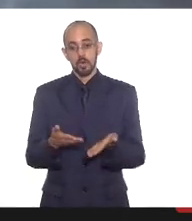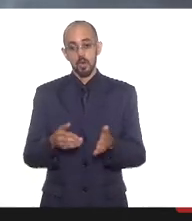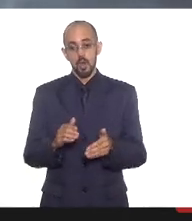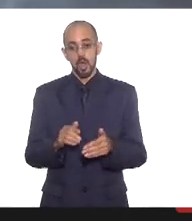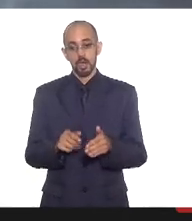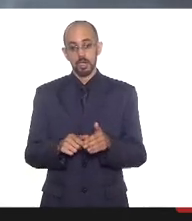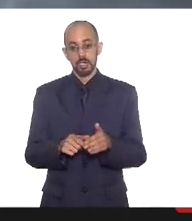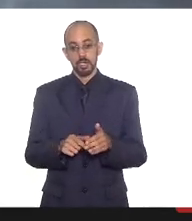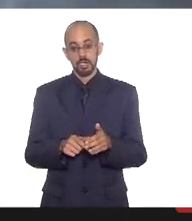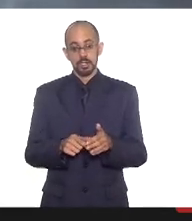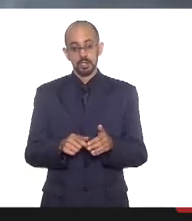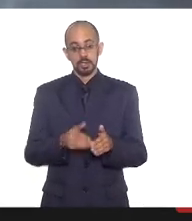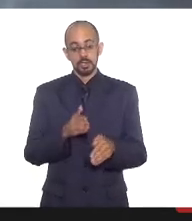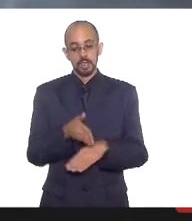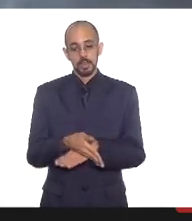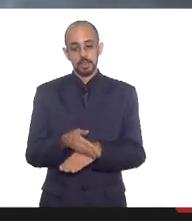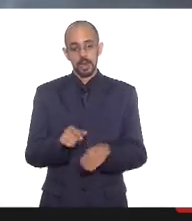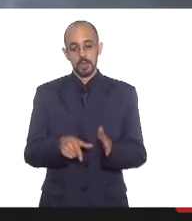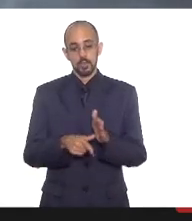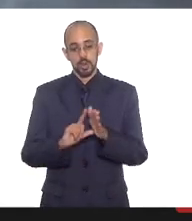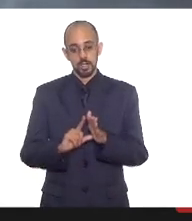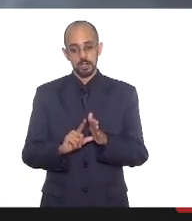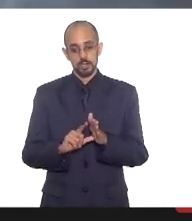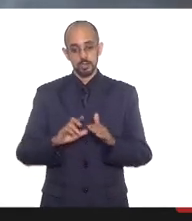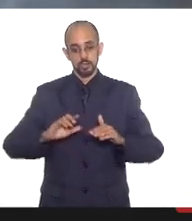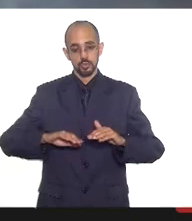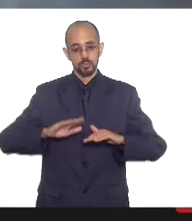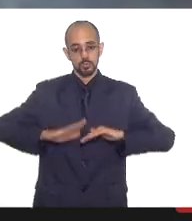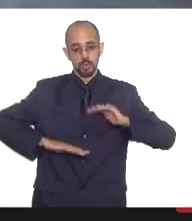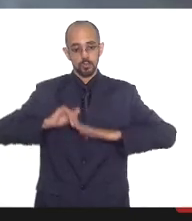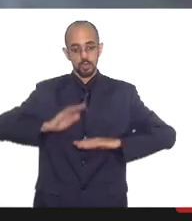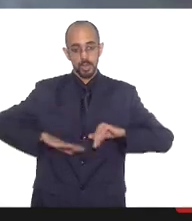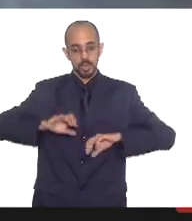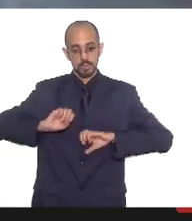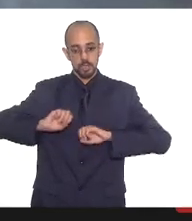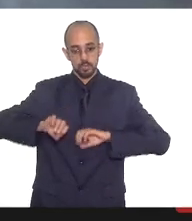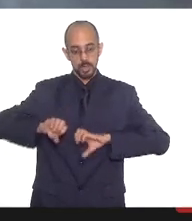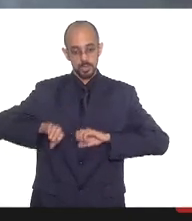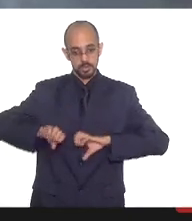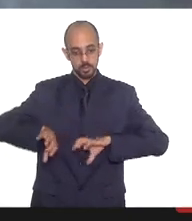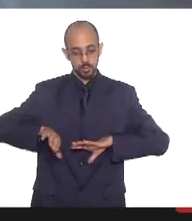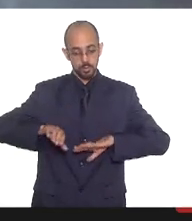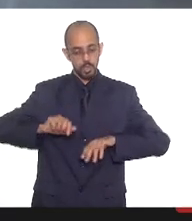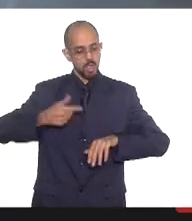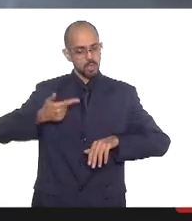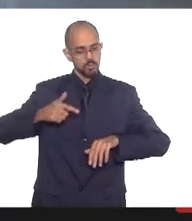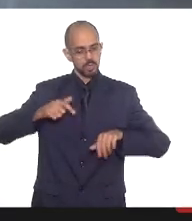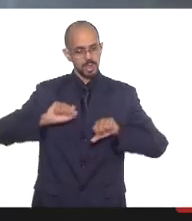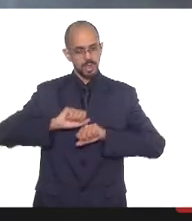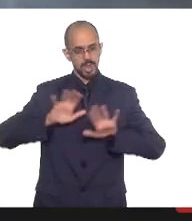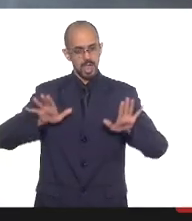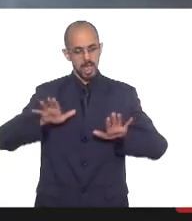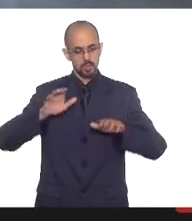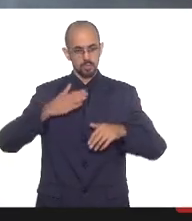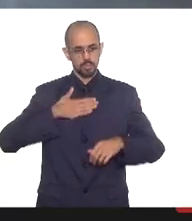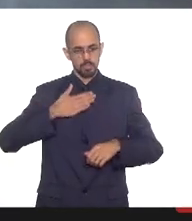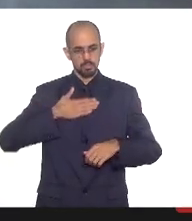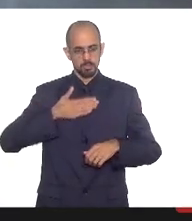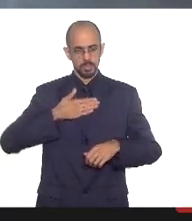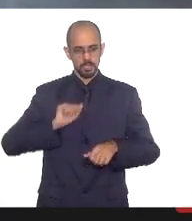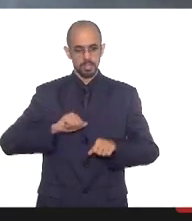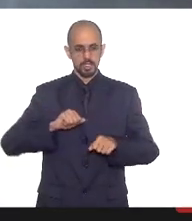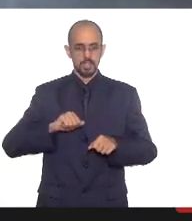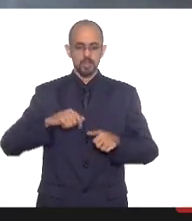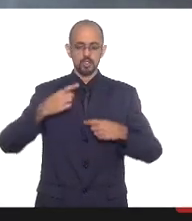também os profissionais da educação ainda não está claro para mim isso é uma questão que ainda tô discutindo pastéis é suja dia